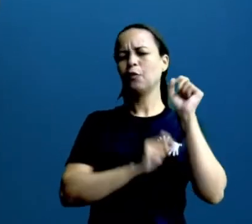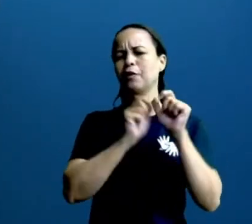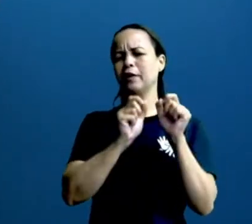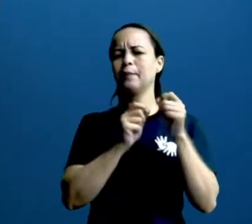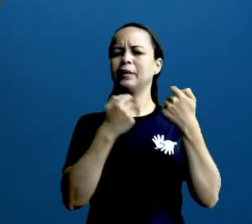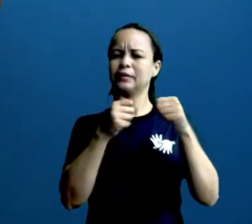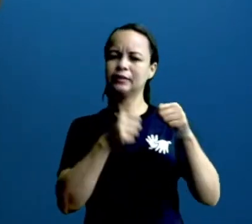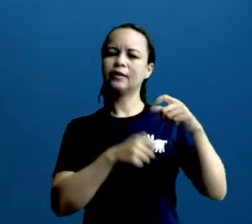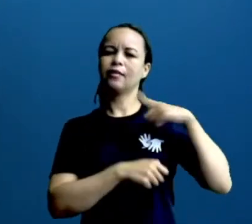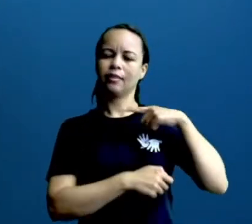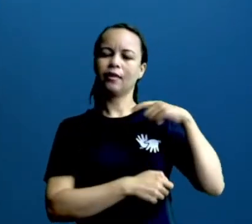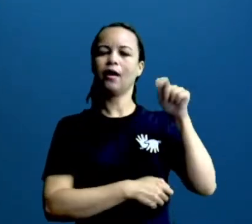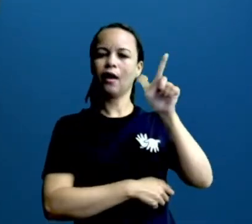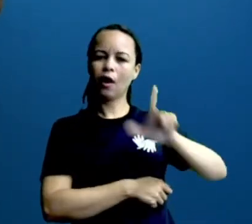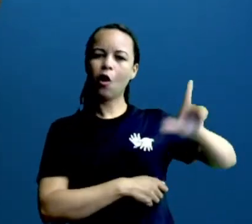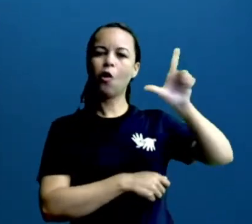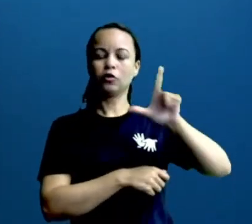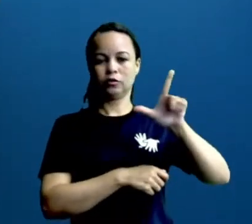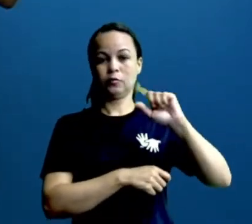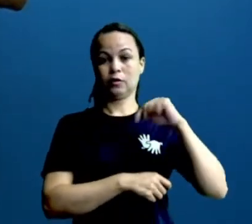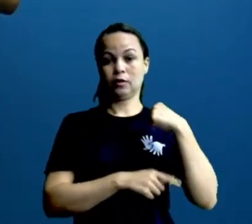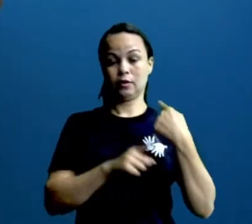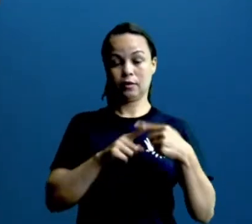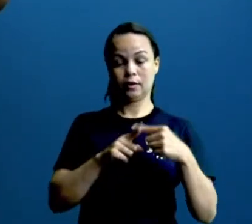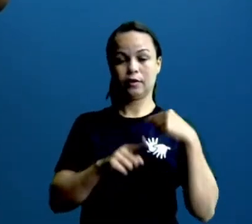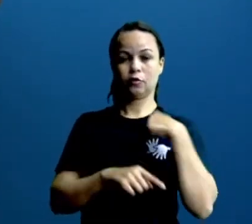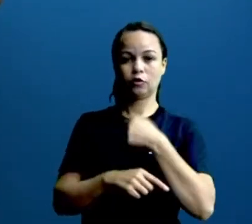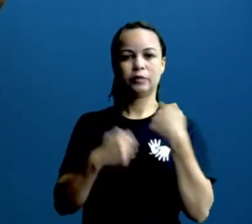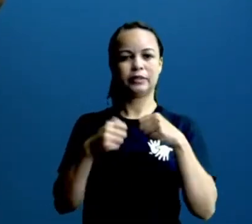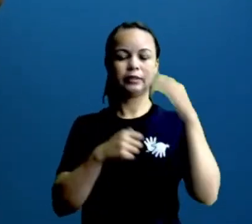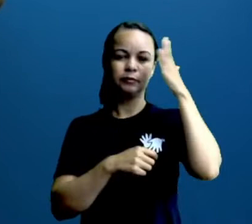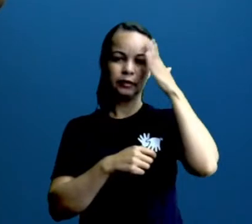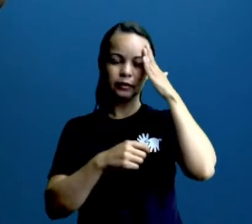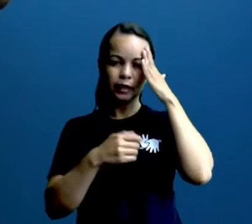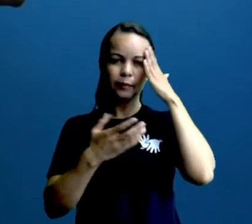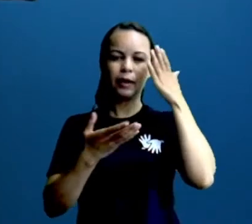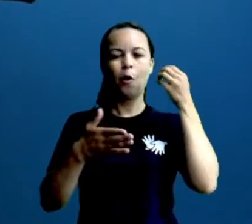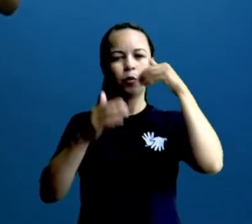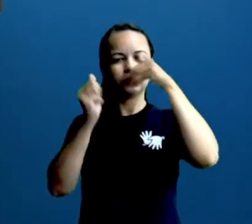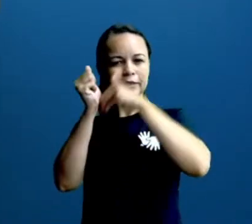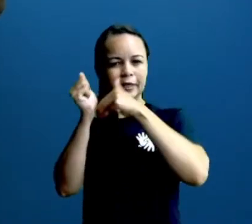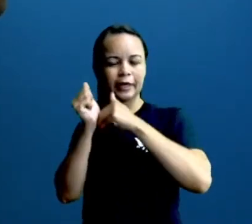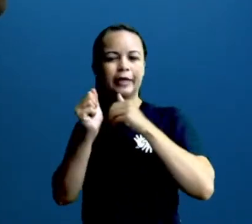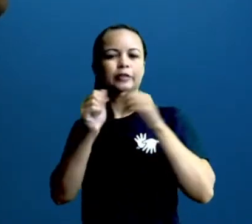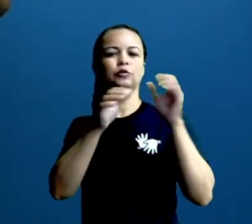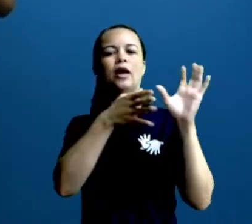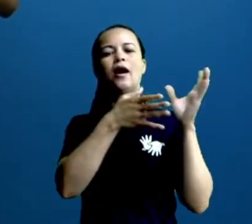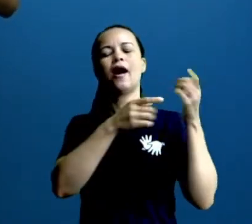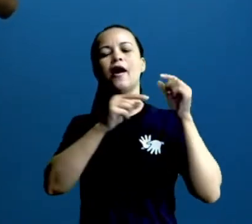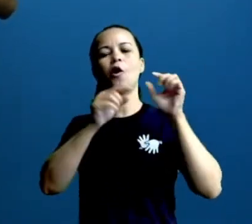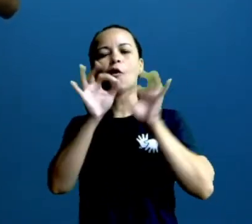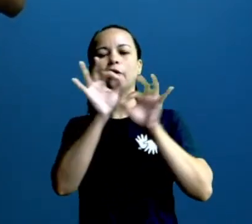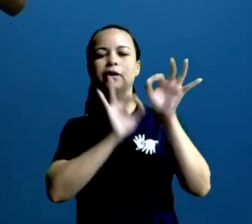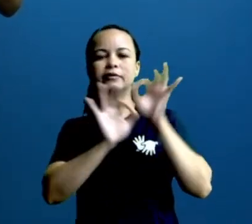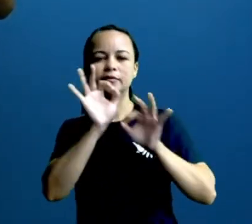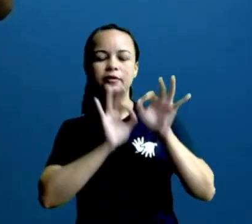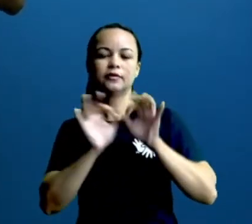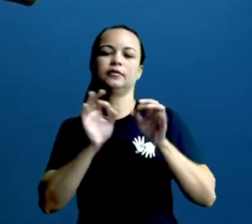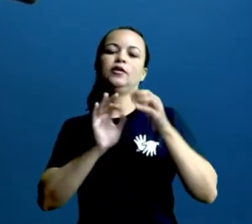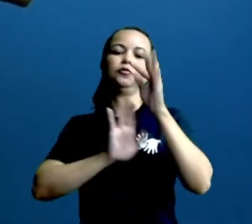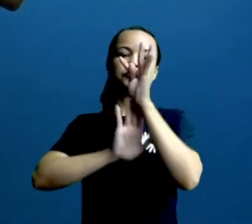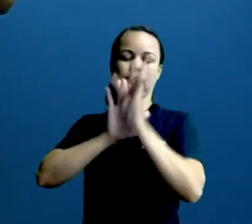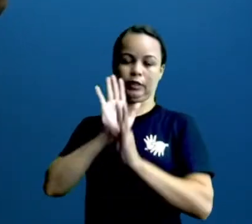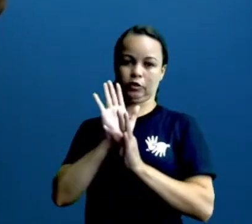precisa compreender. E é aí que mora todo o segredo da estrutura do texto. Então, vocês já viram, né? Nossas últimas aulas estão